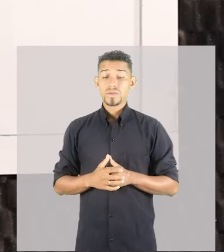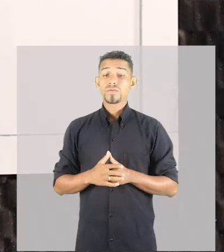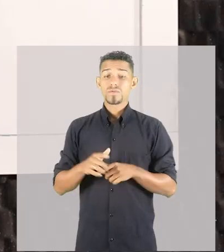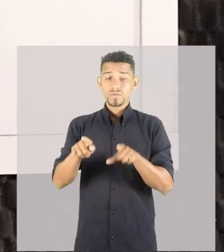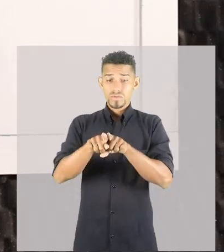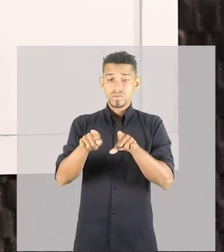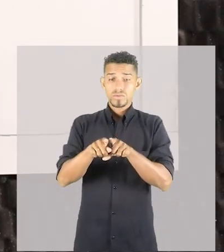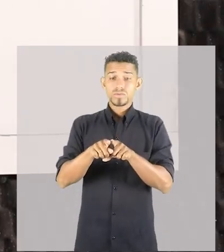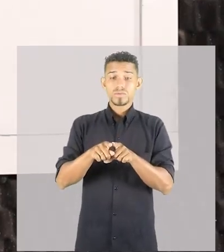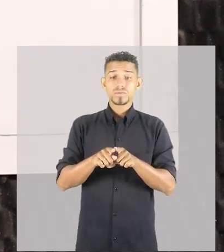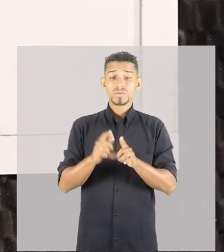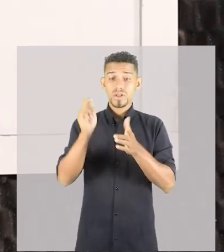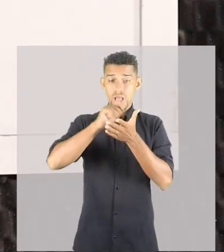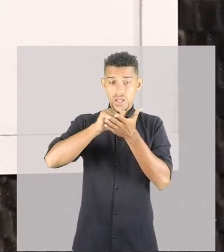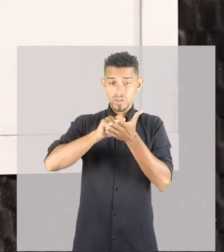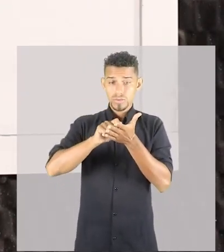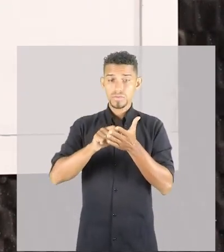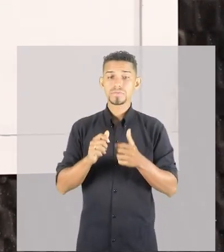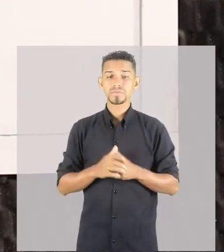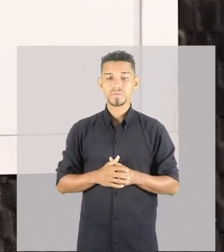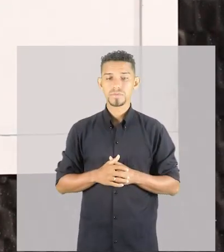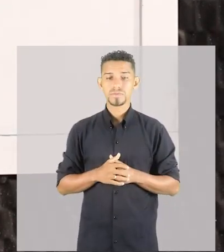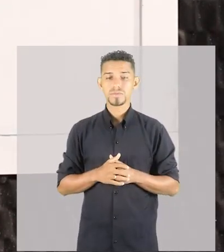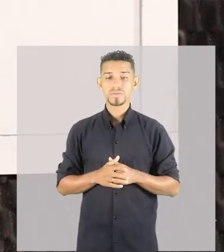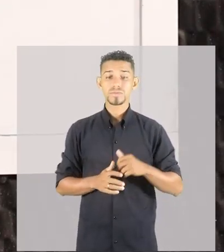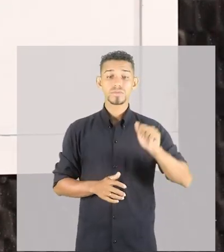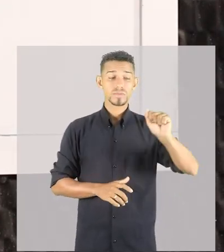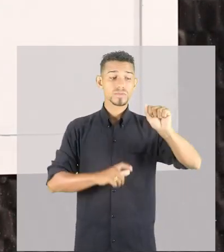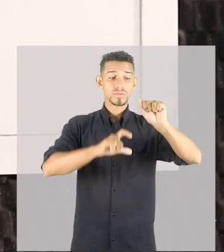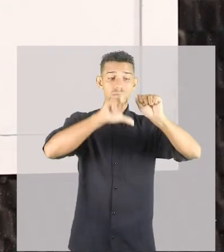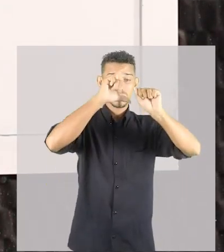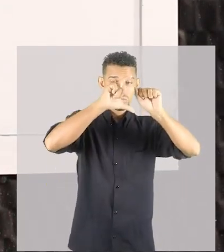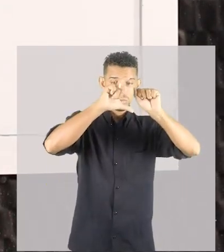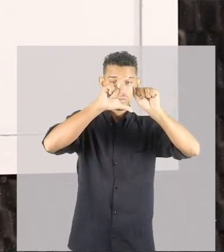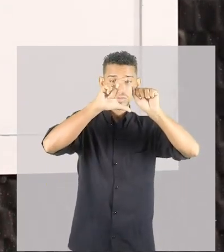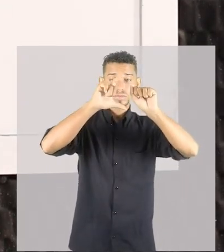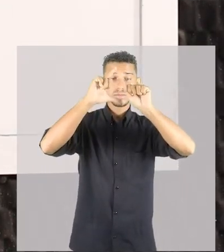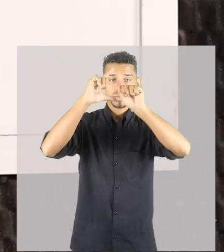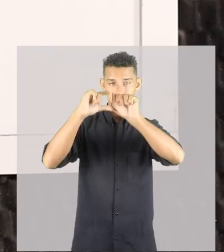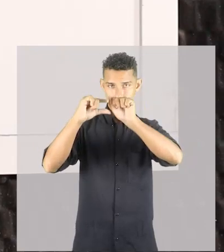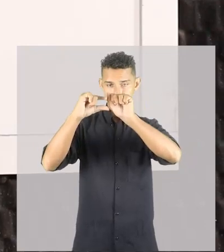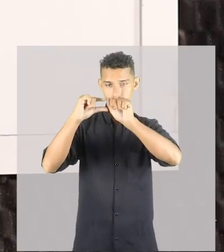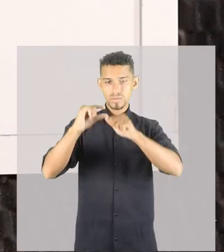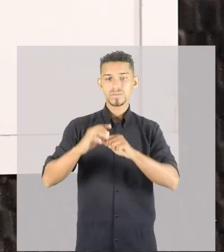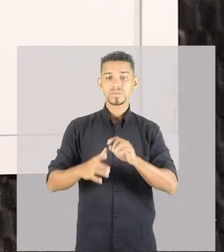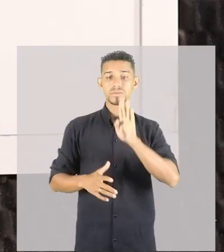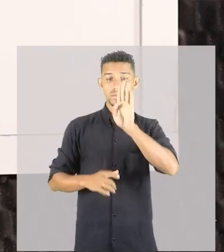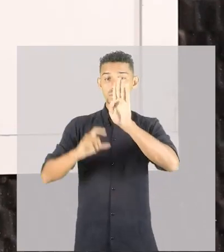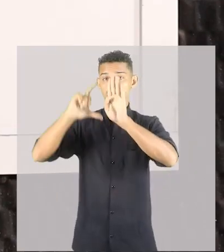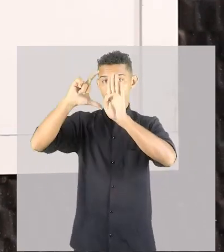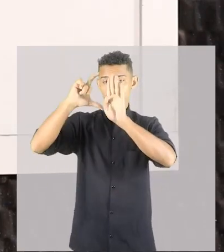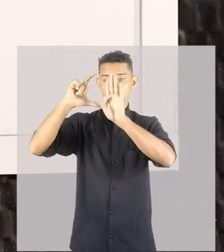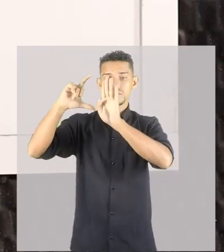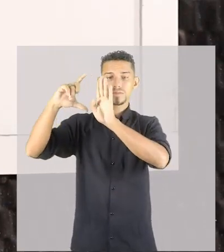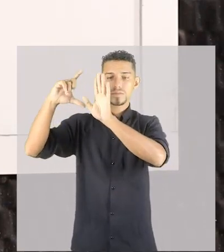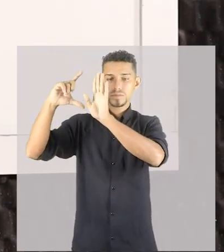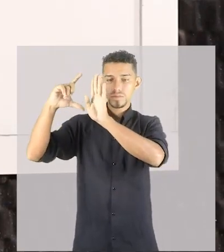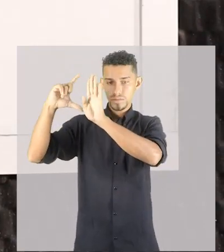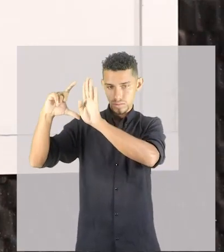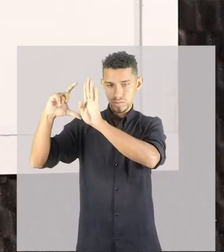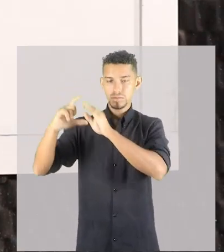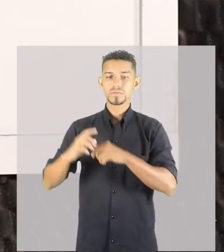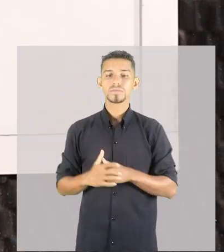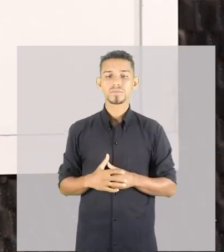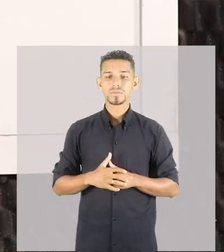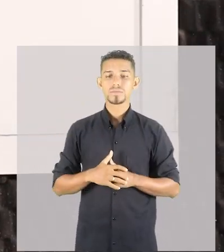também anotar aí, ó. Então, o cruzamento é entre Azão, Azinho, Bzão,